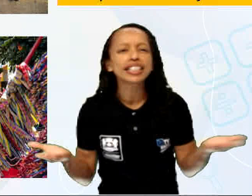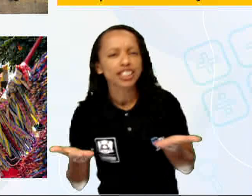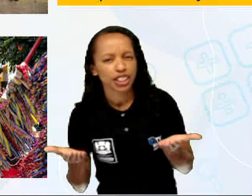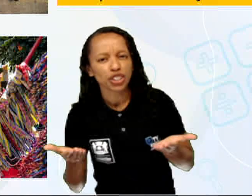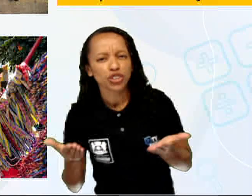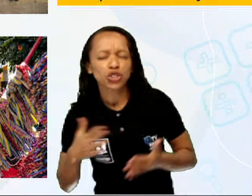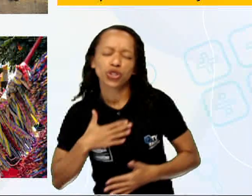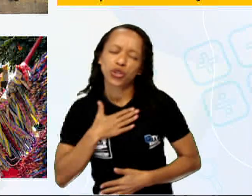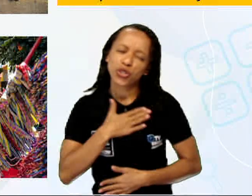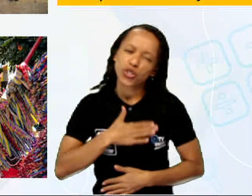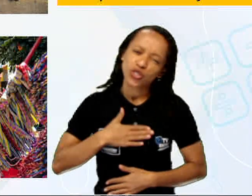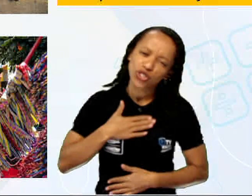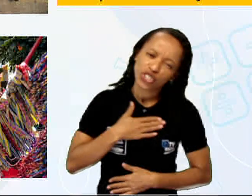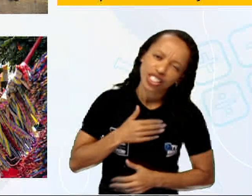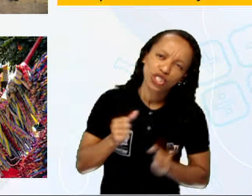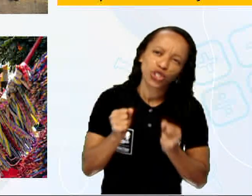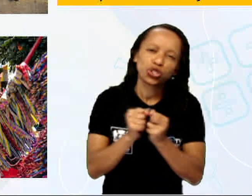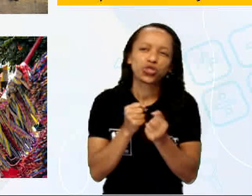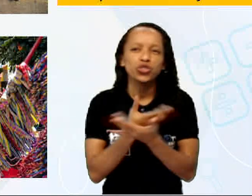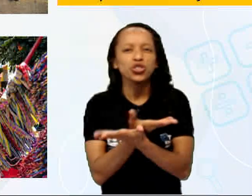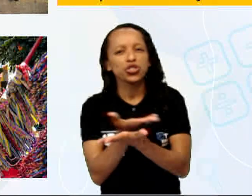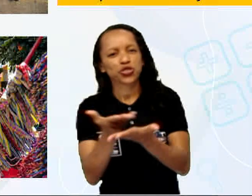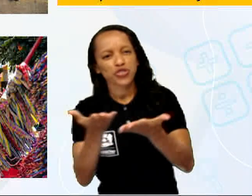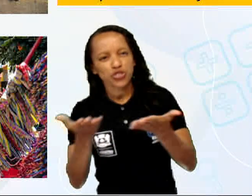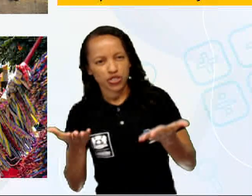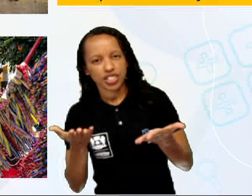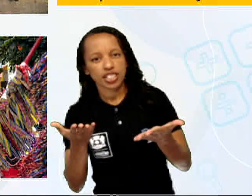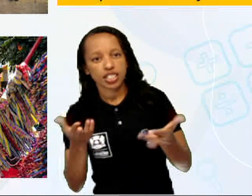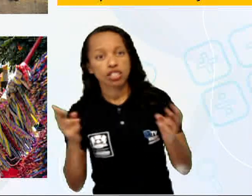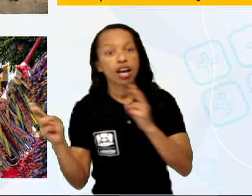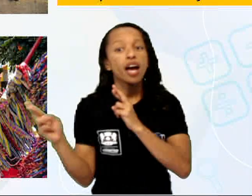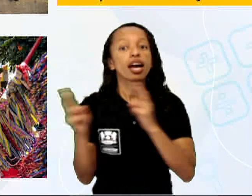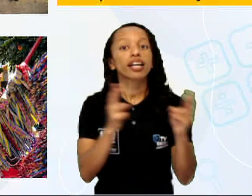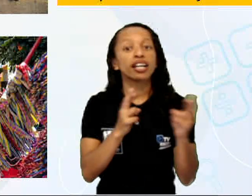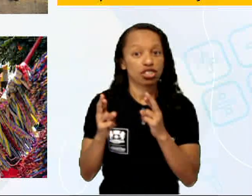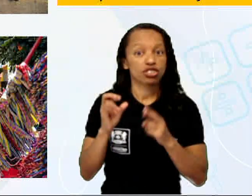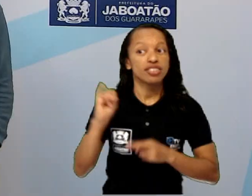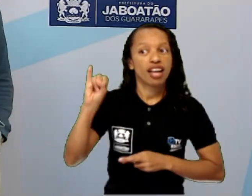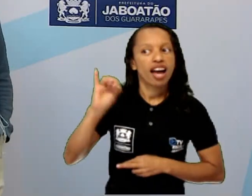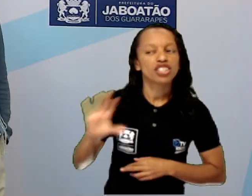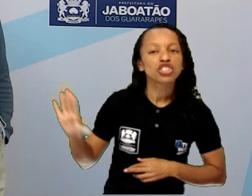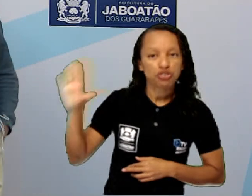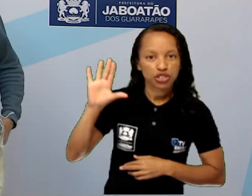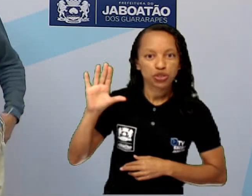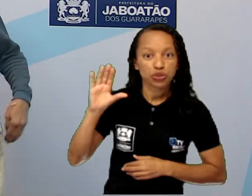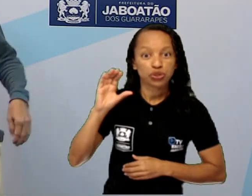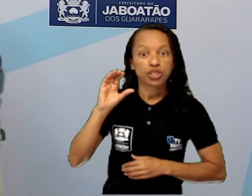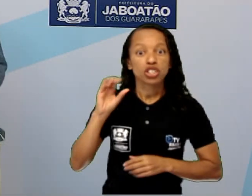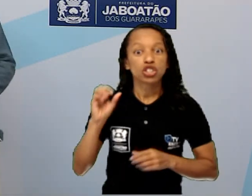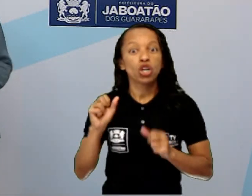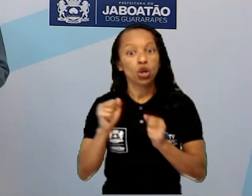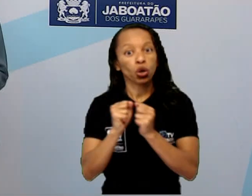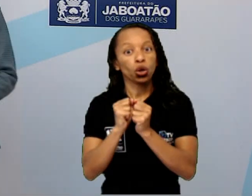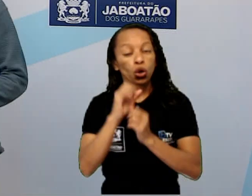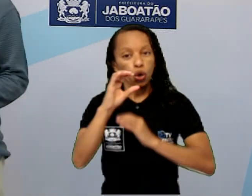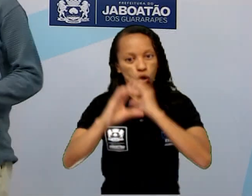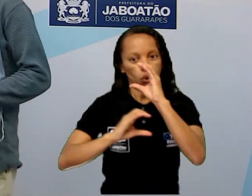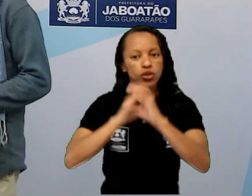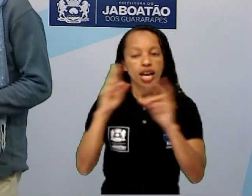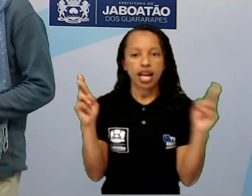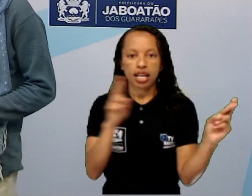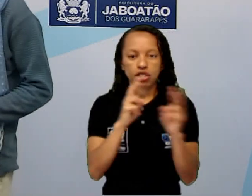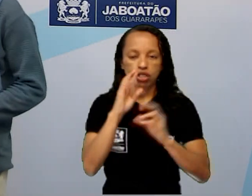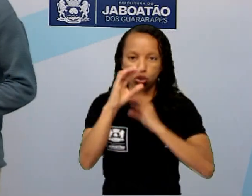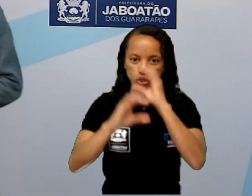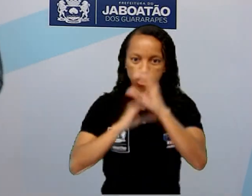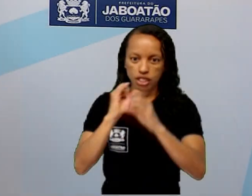Gostei muito de estar com vocês aqui. E aí vocês vão fazer a relação das figuras com os ciclos que a gente discutiu, que a gente apresentou